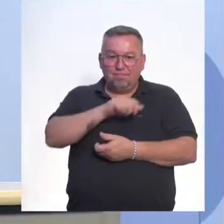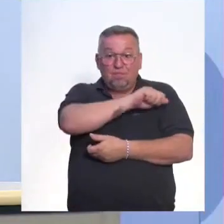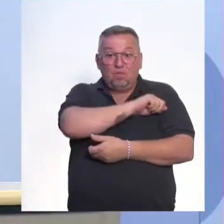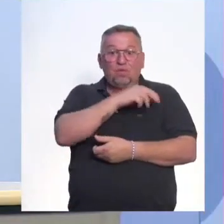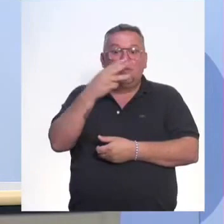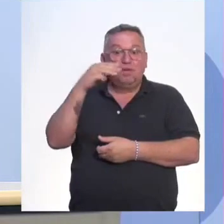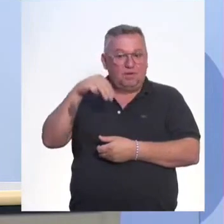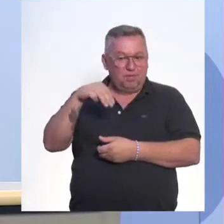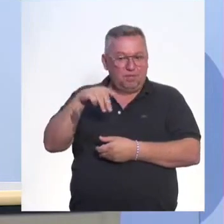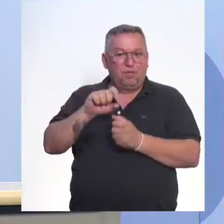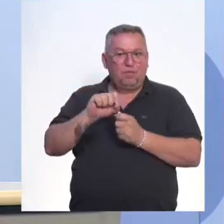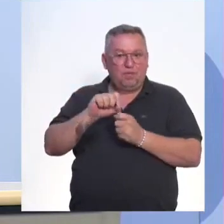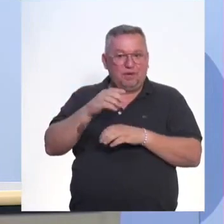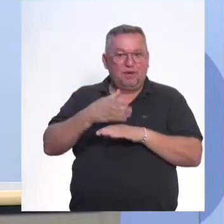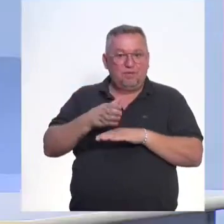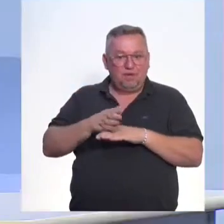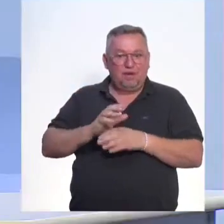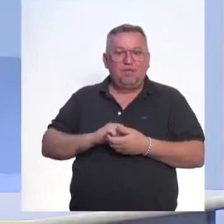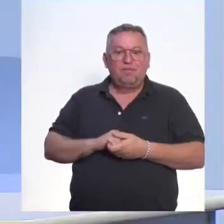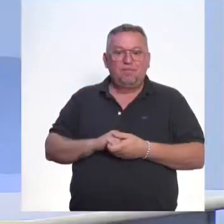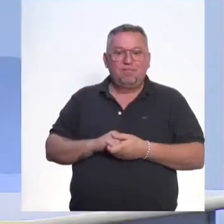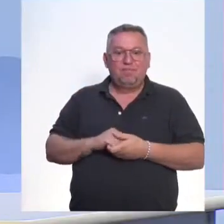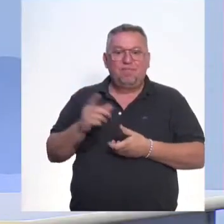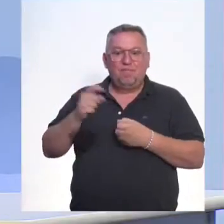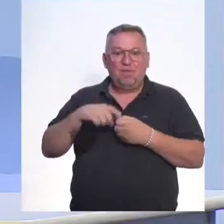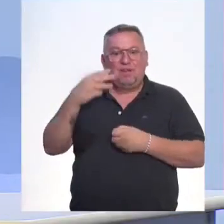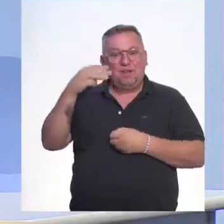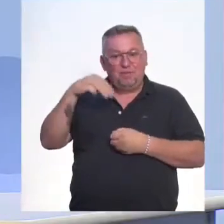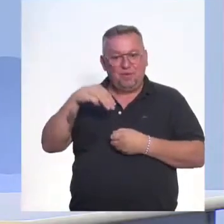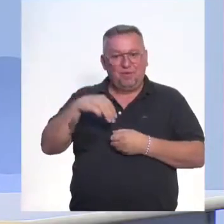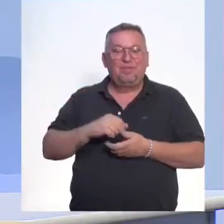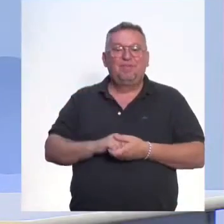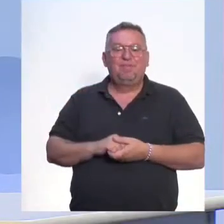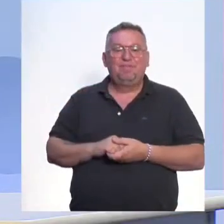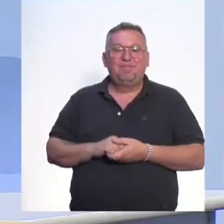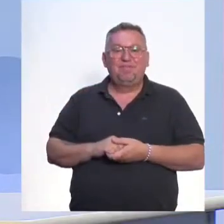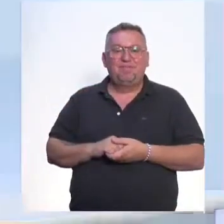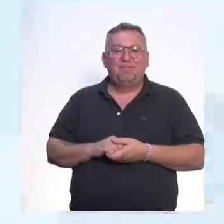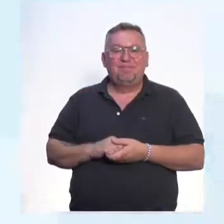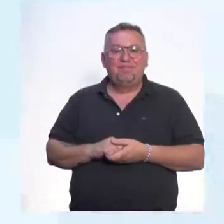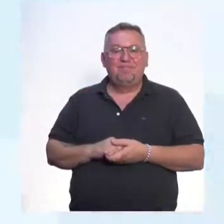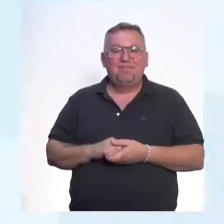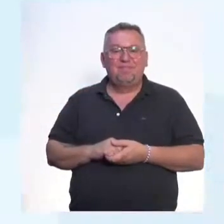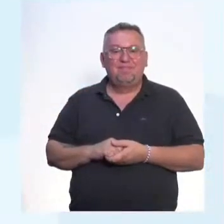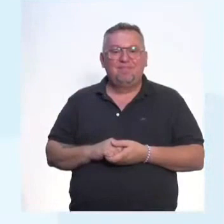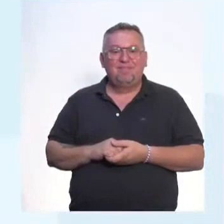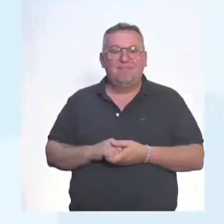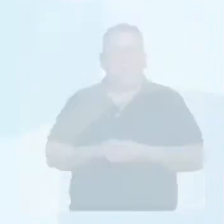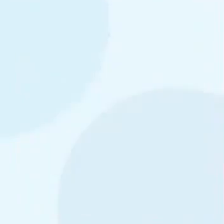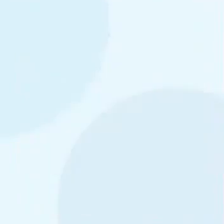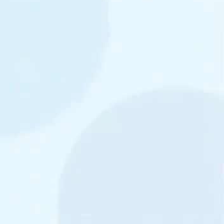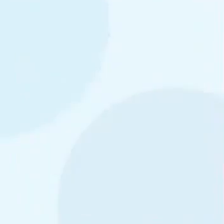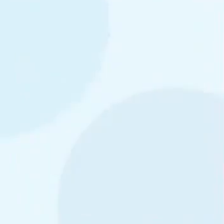3 minutos para essa atividade. Ok, voltamos então em 3 minutos.